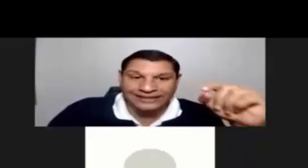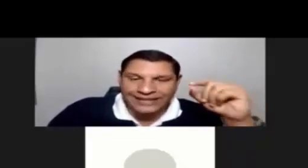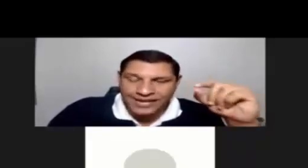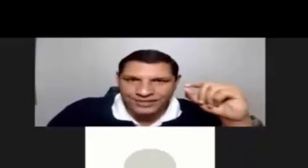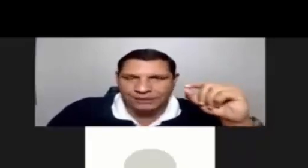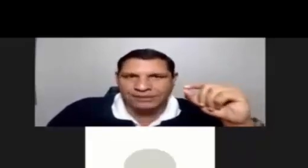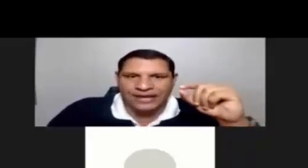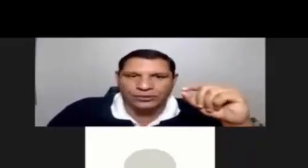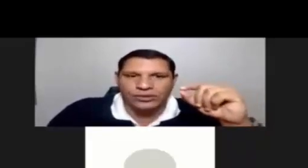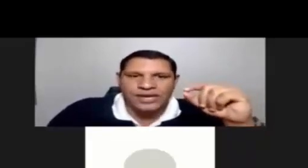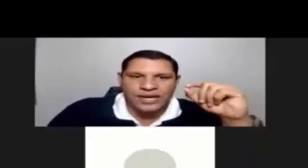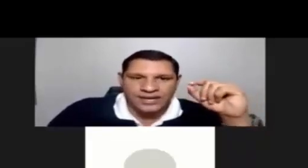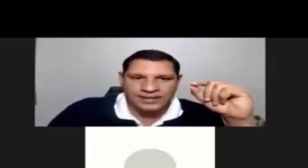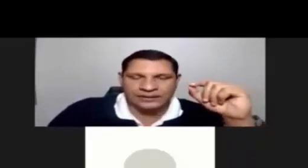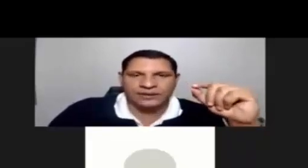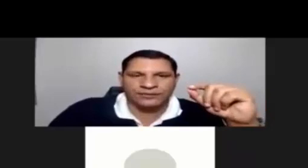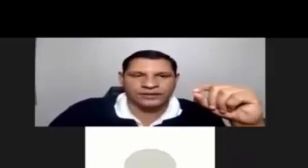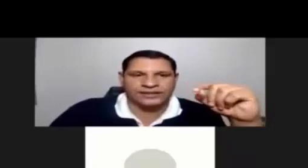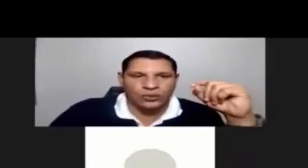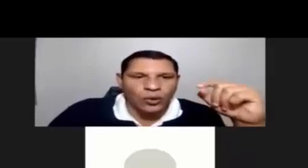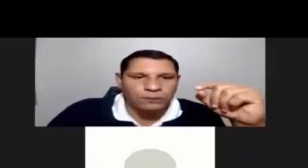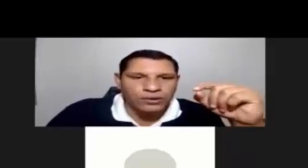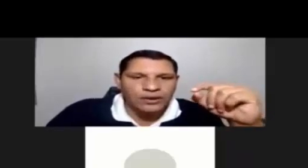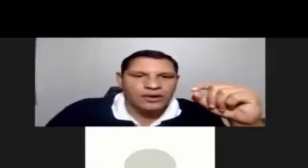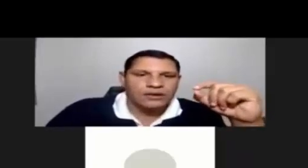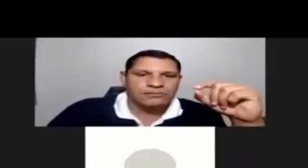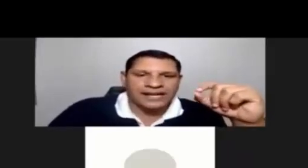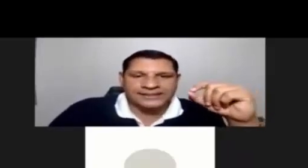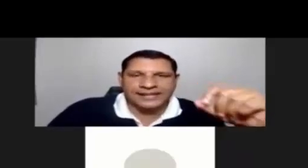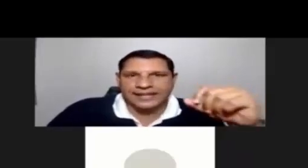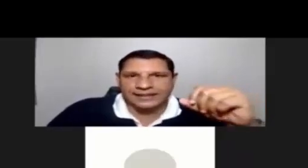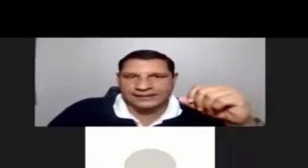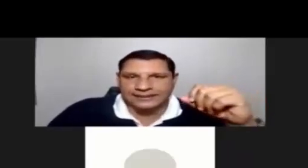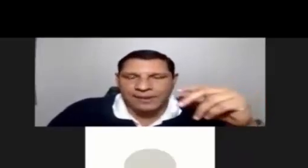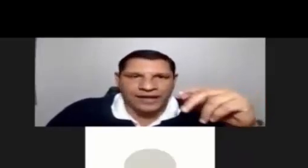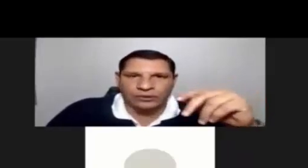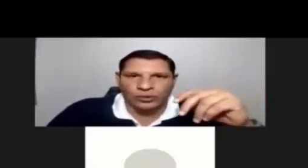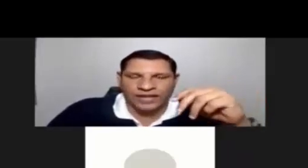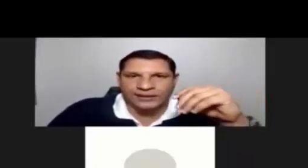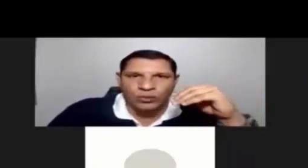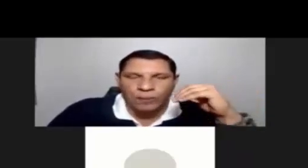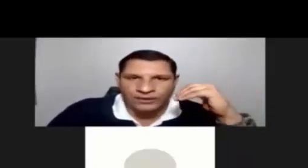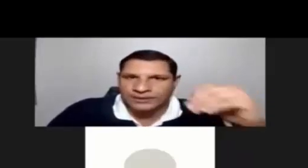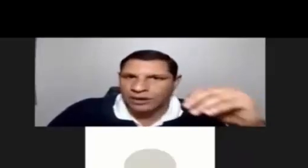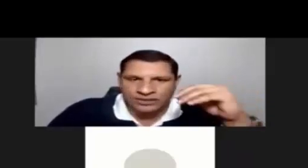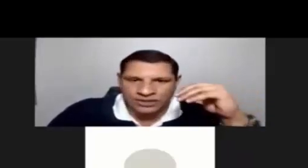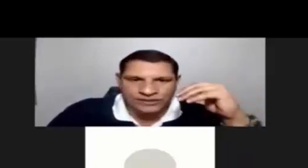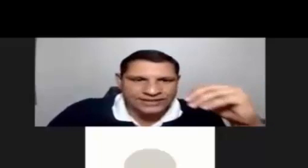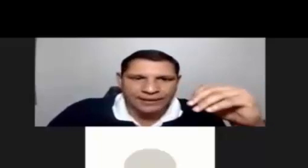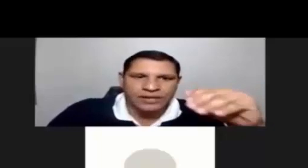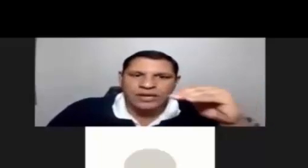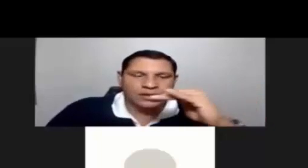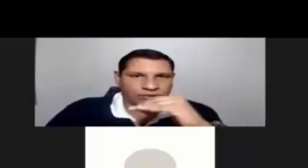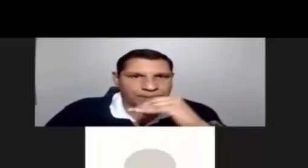que ele fala deste tabernáculo ele está se referindo a esse corpo mas se esse tabernáculo entrar em decomposição se